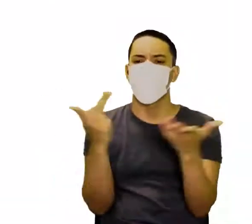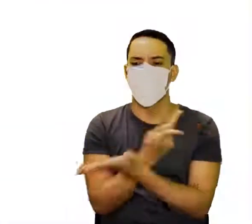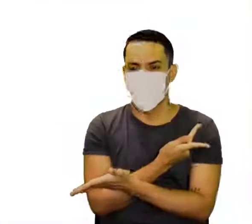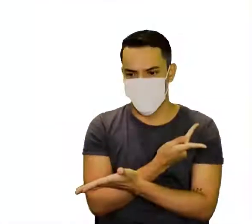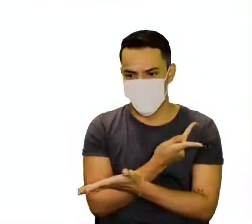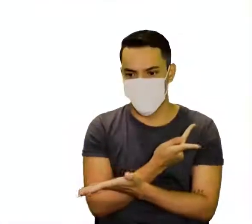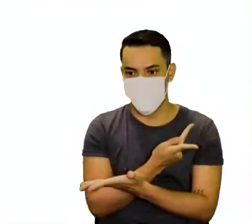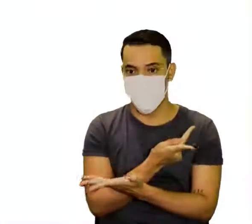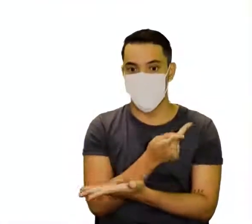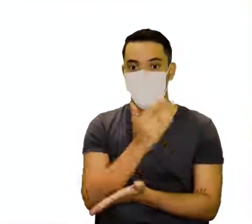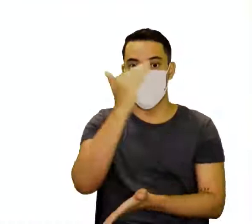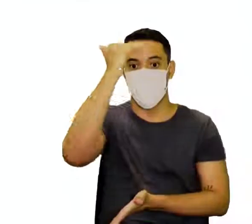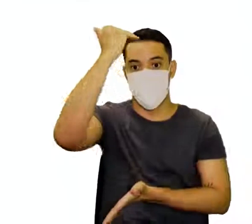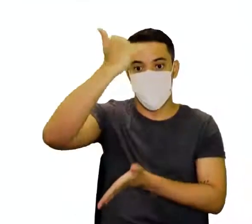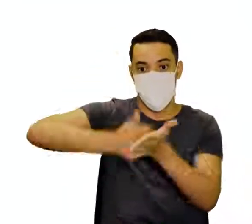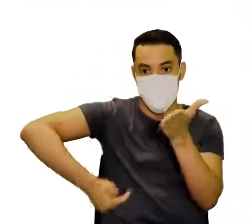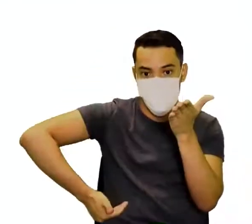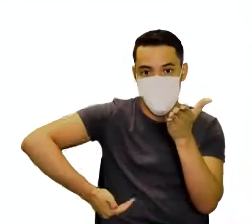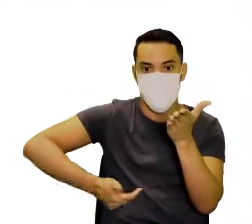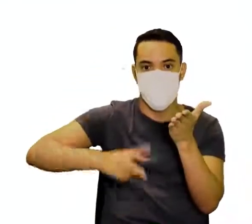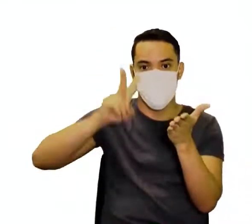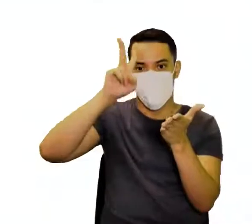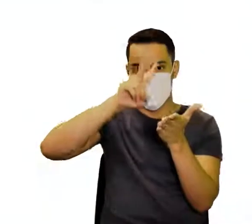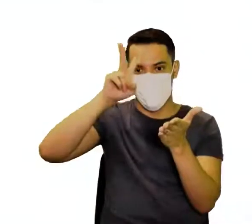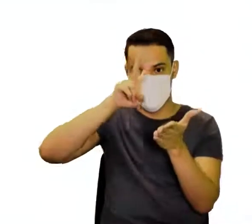pessoal? Parte dessa força eletromotriz do